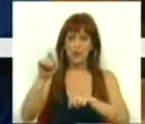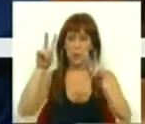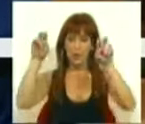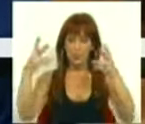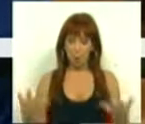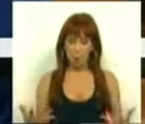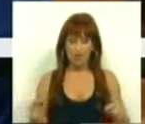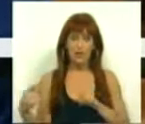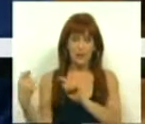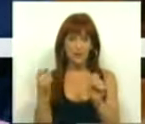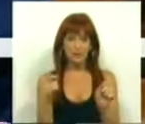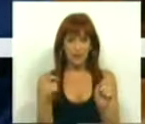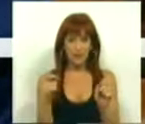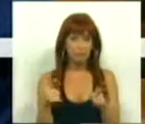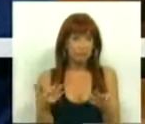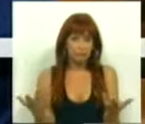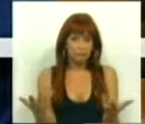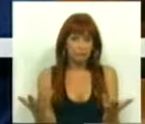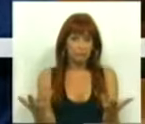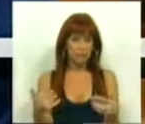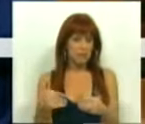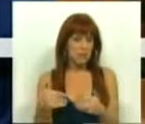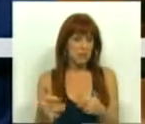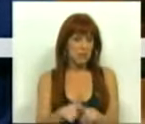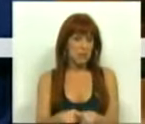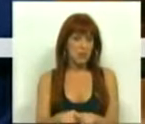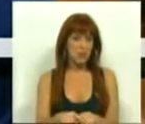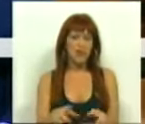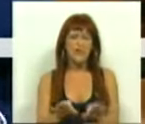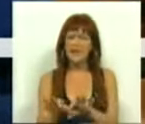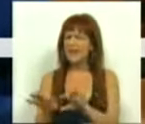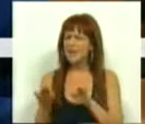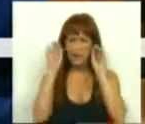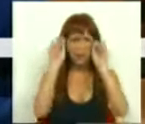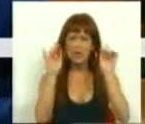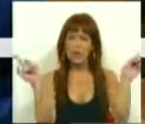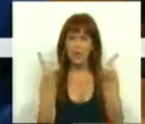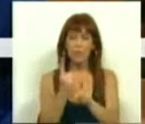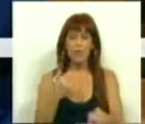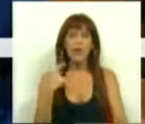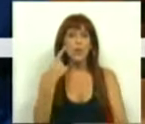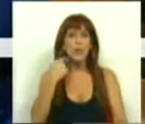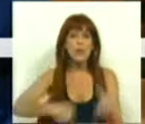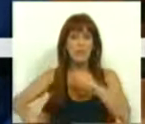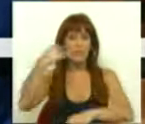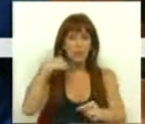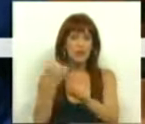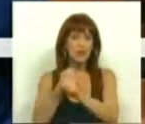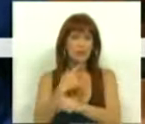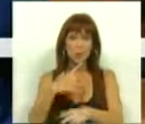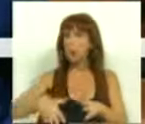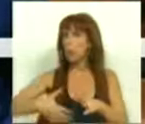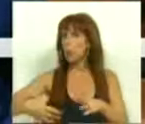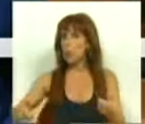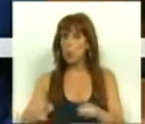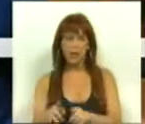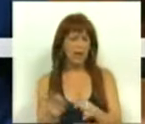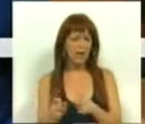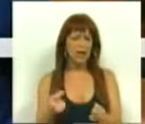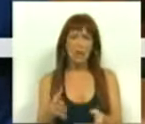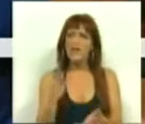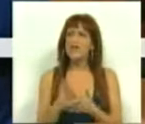tema hoje em debate. Não há, não haverá unanimismos em educação, porque conhecer e aprender são tarefas complexas, de